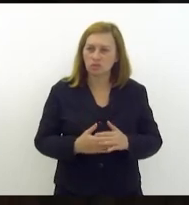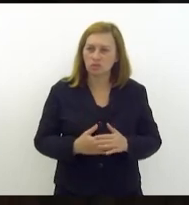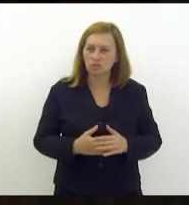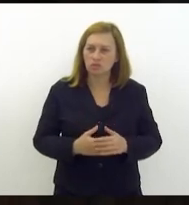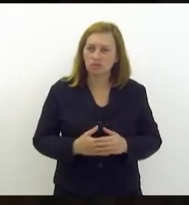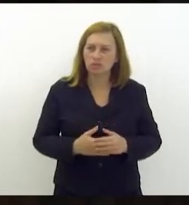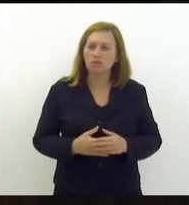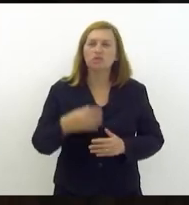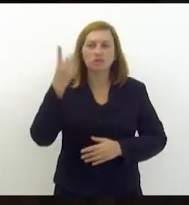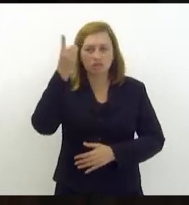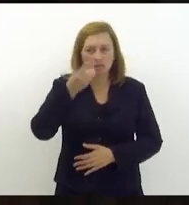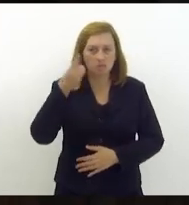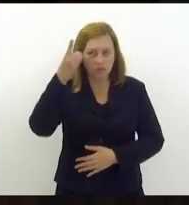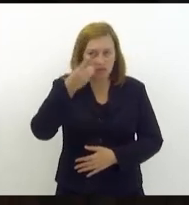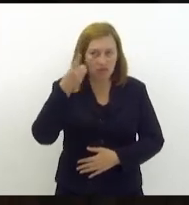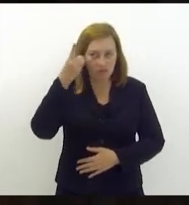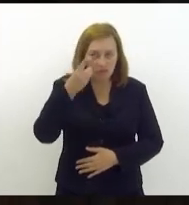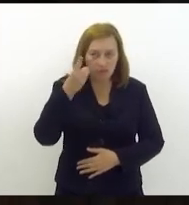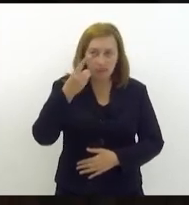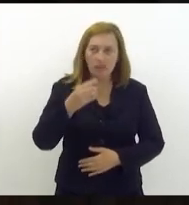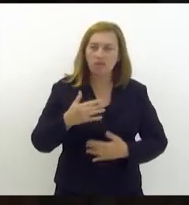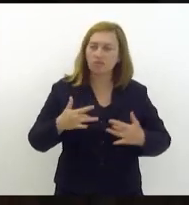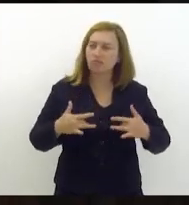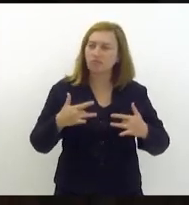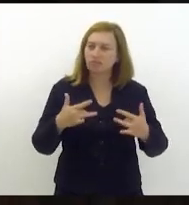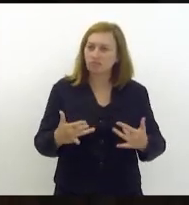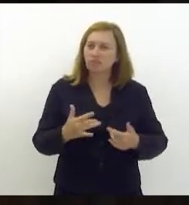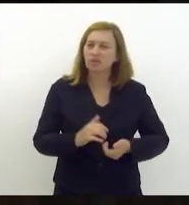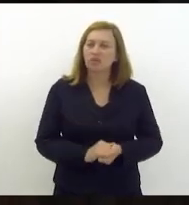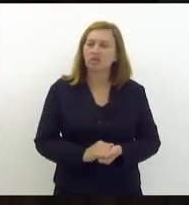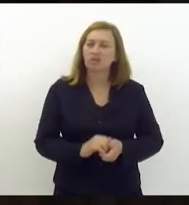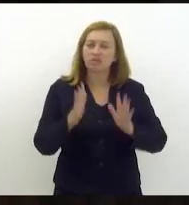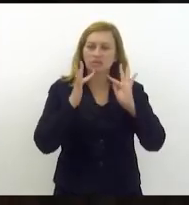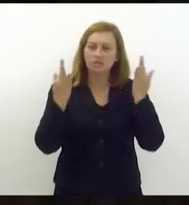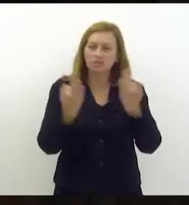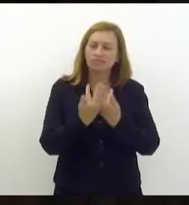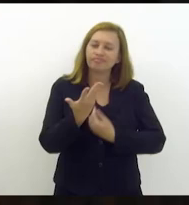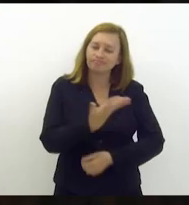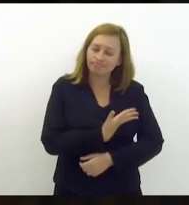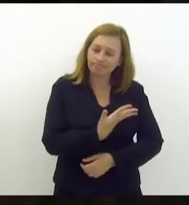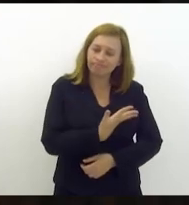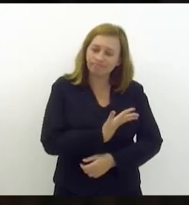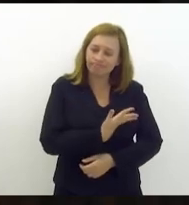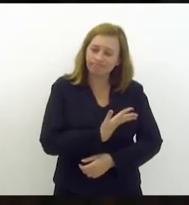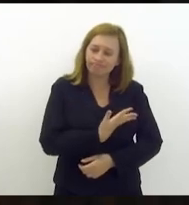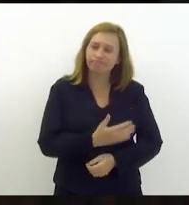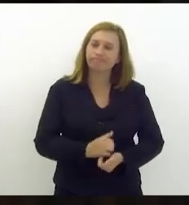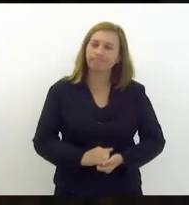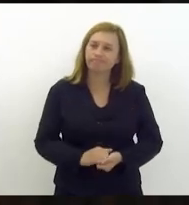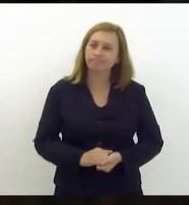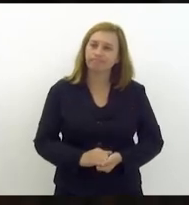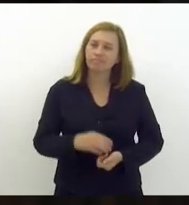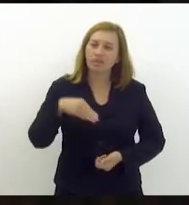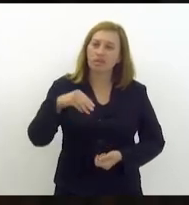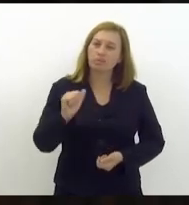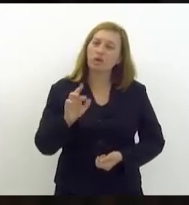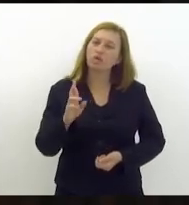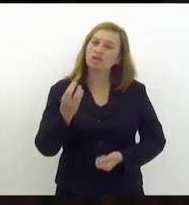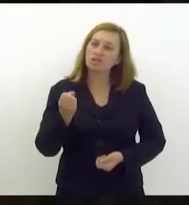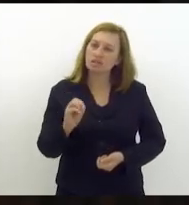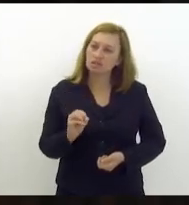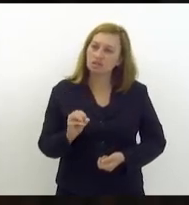em todos os deputados que solidarizam com a família e amigos de mauricinho Branco